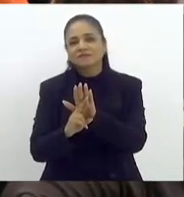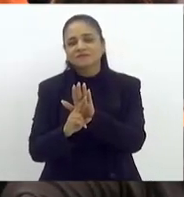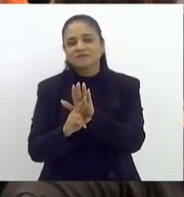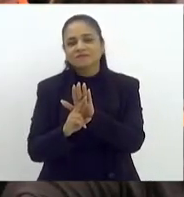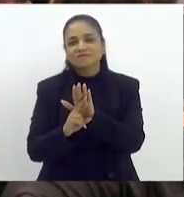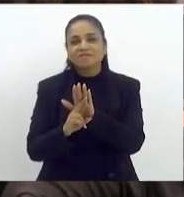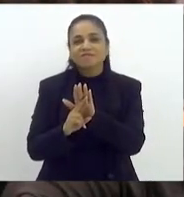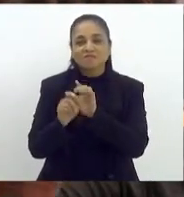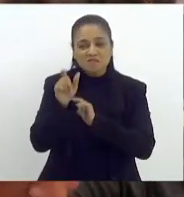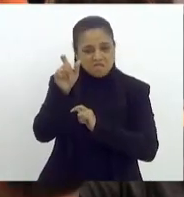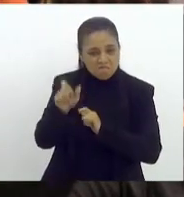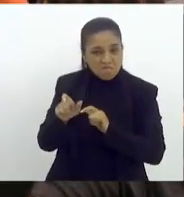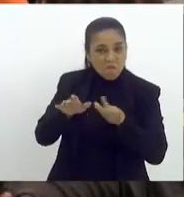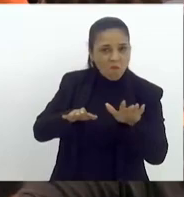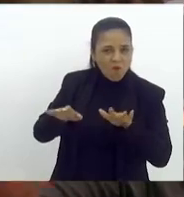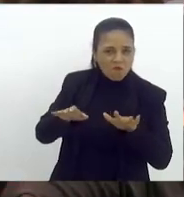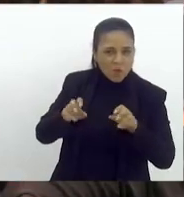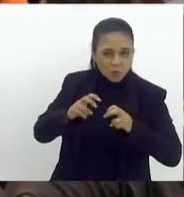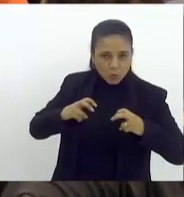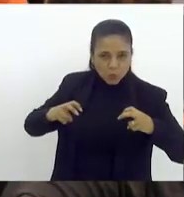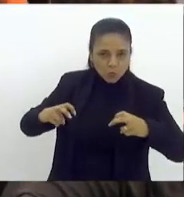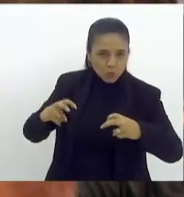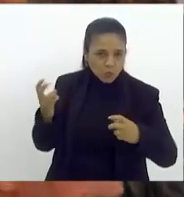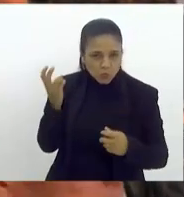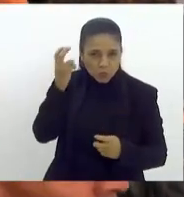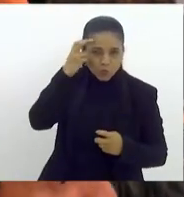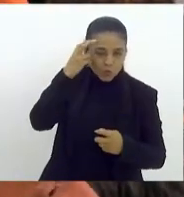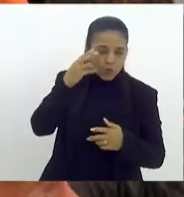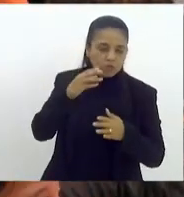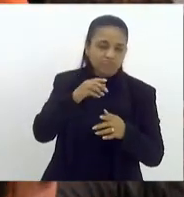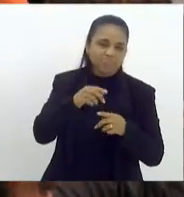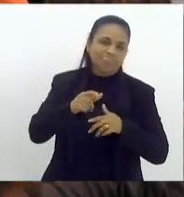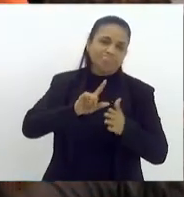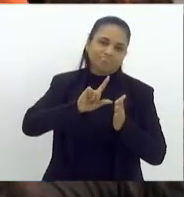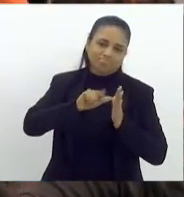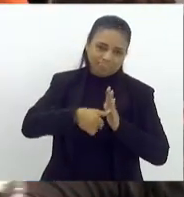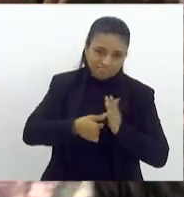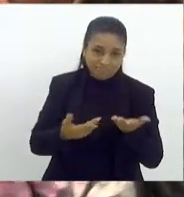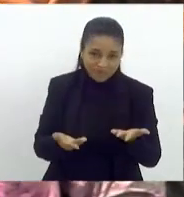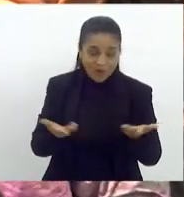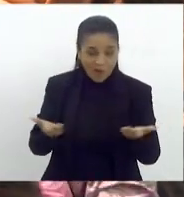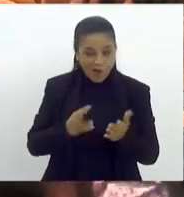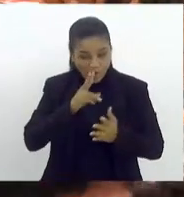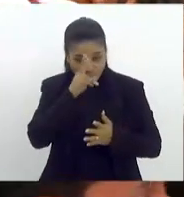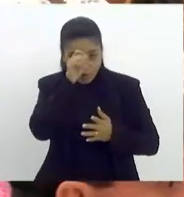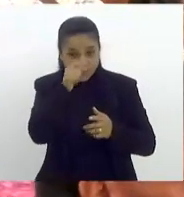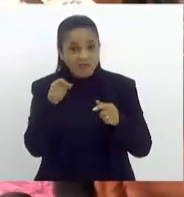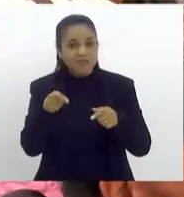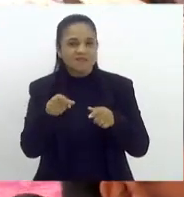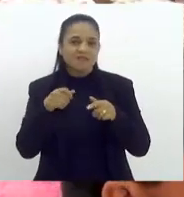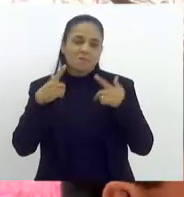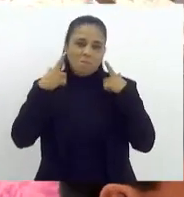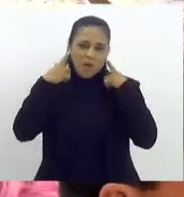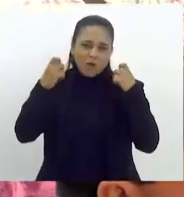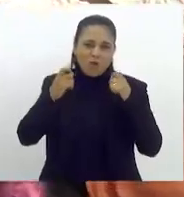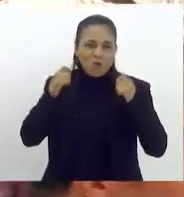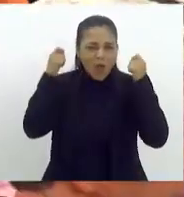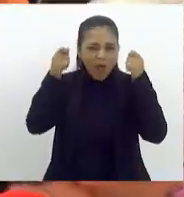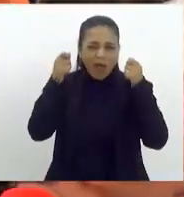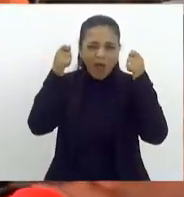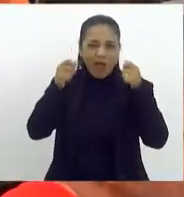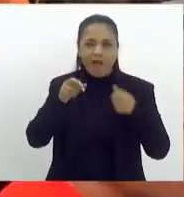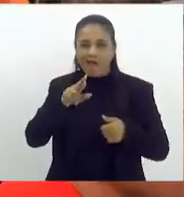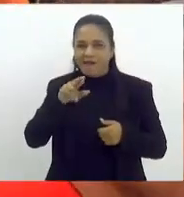sem ele também o movimento das rodas culturais estaria um pouco mais atrás né galera Então vamos aí fortalecer faz barulho para o rico